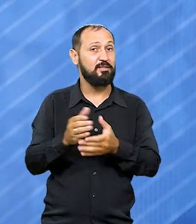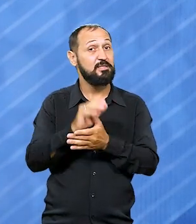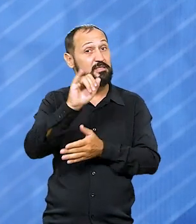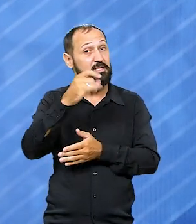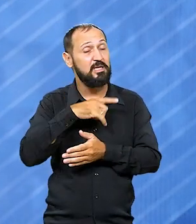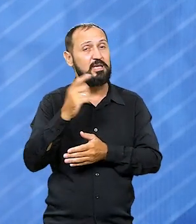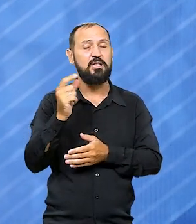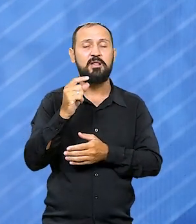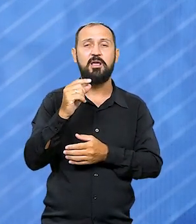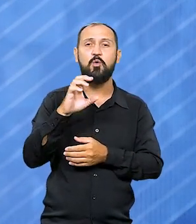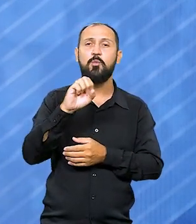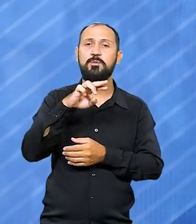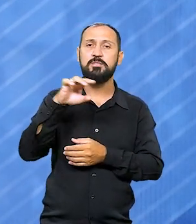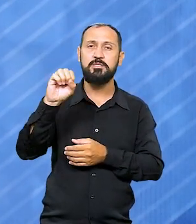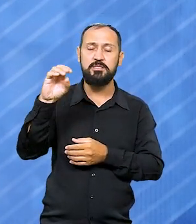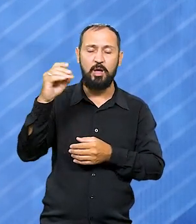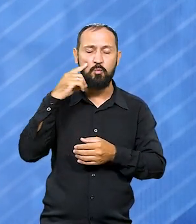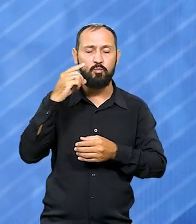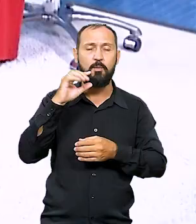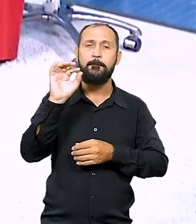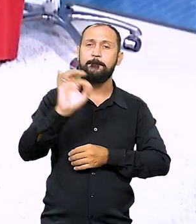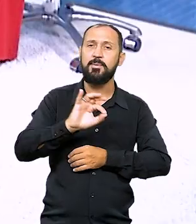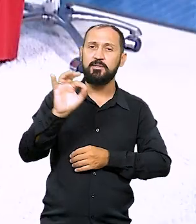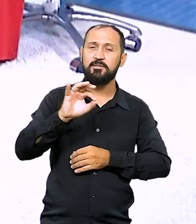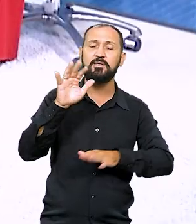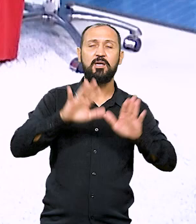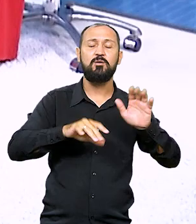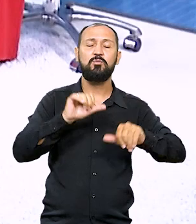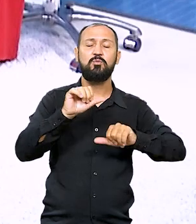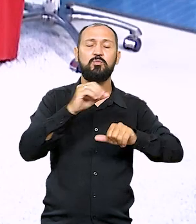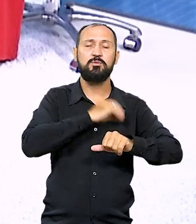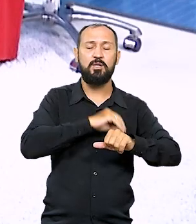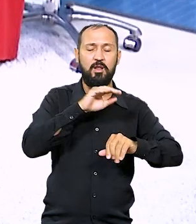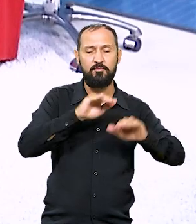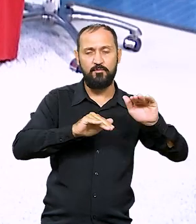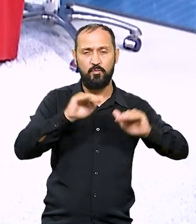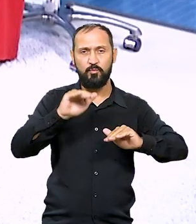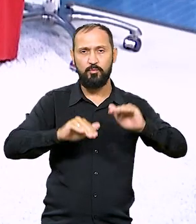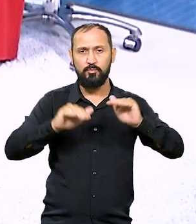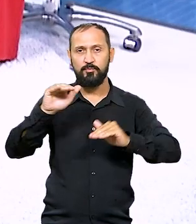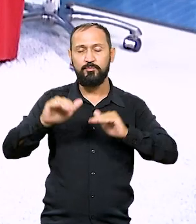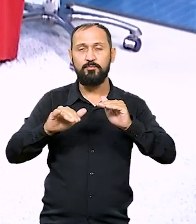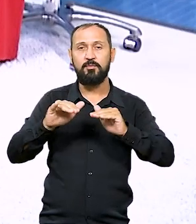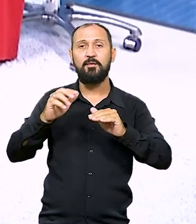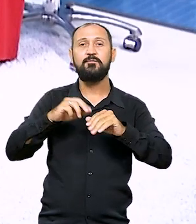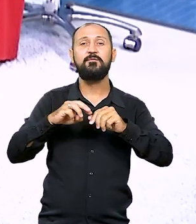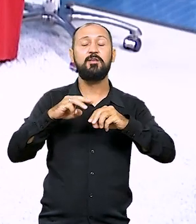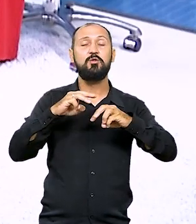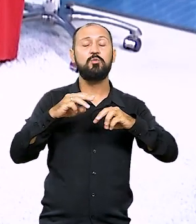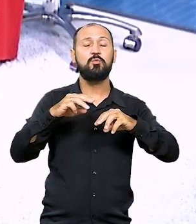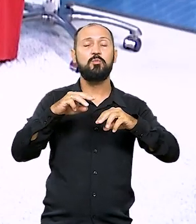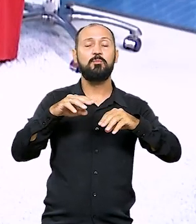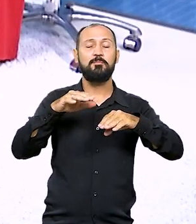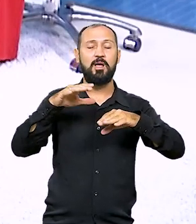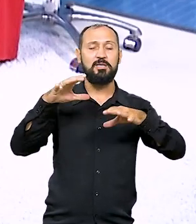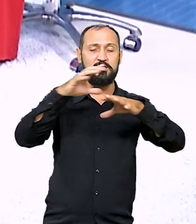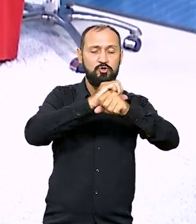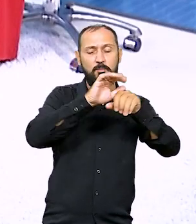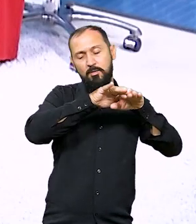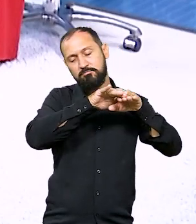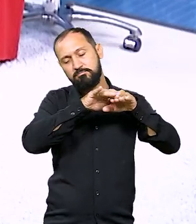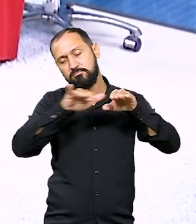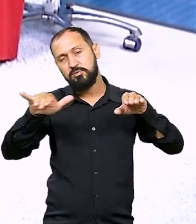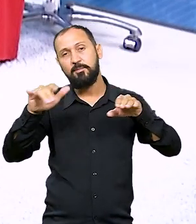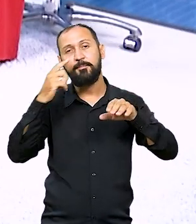que tem dessa remuneração. Se ele é comissionado, se ele recebe comissão, que aí varia o salário, tem uma variação salarial, aí é feita uma média